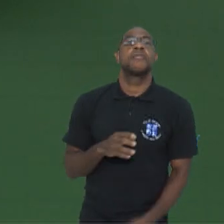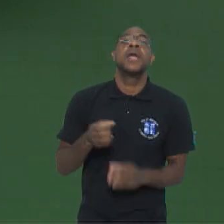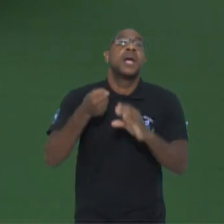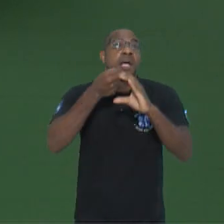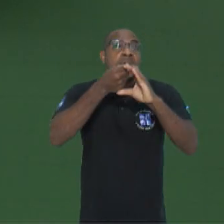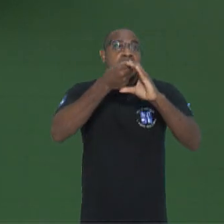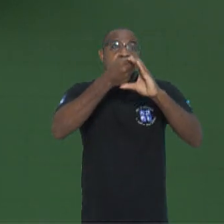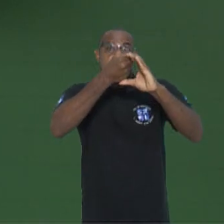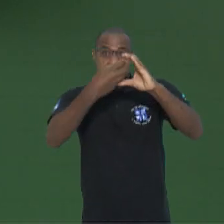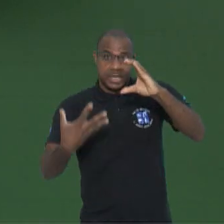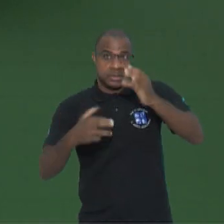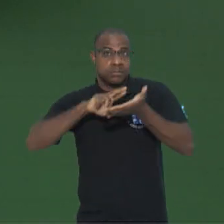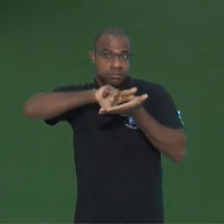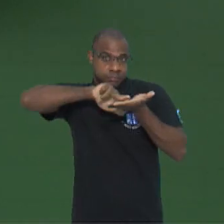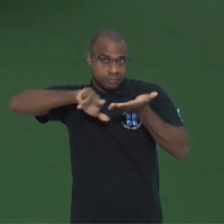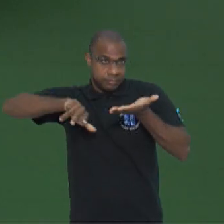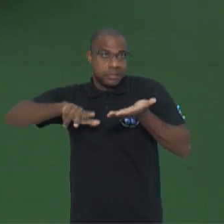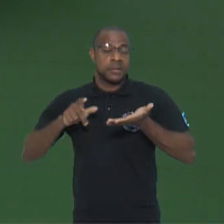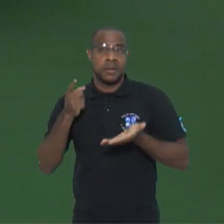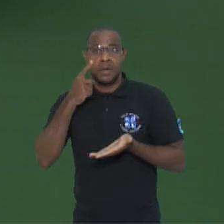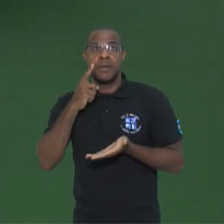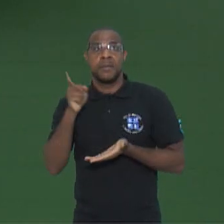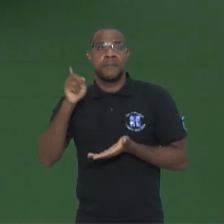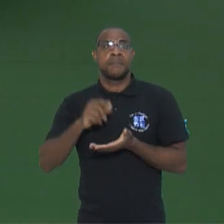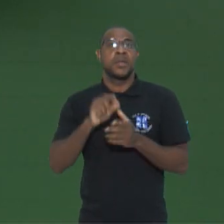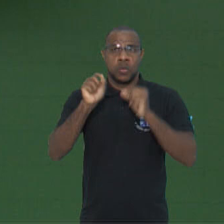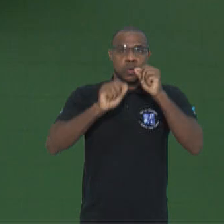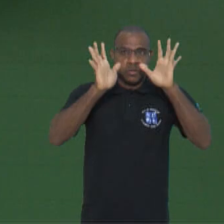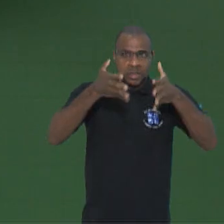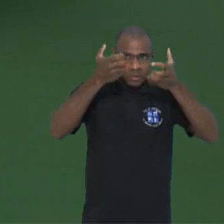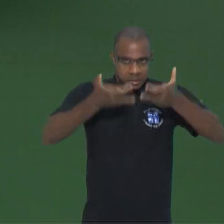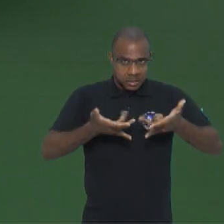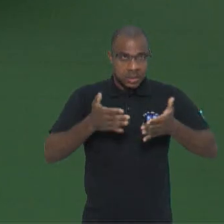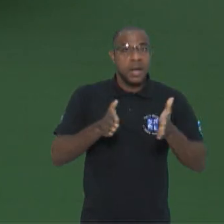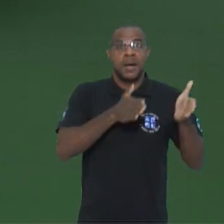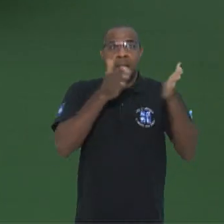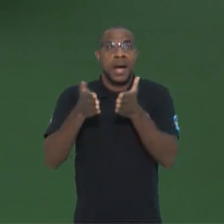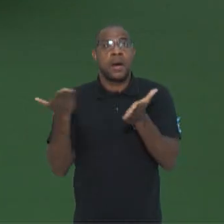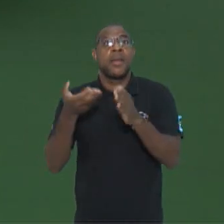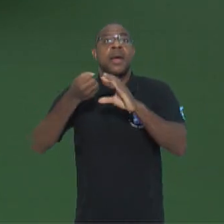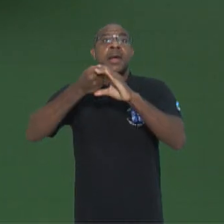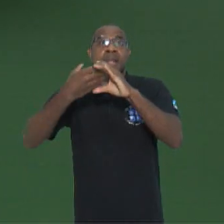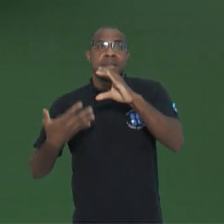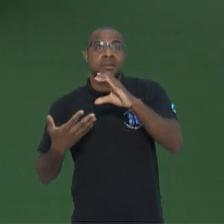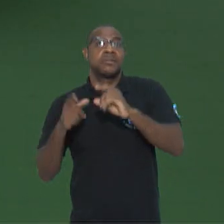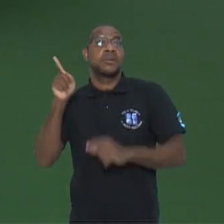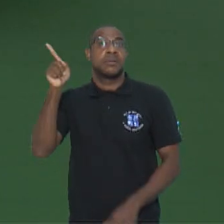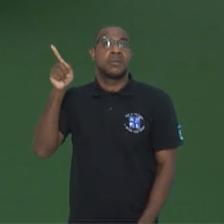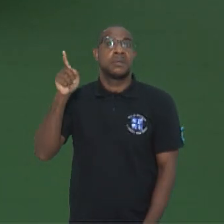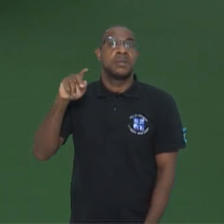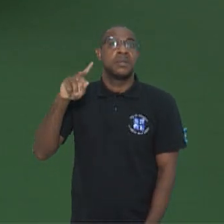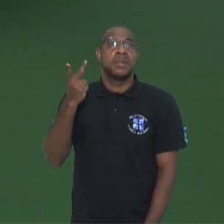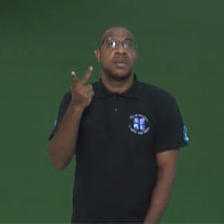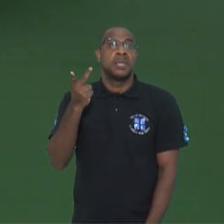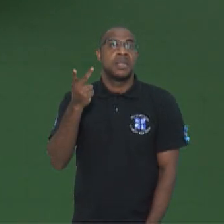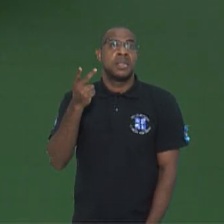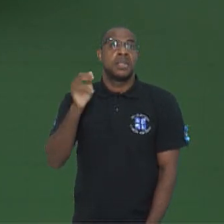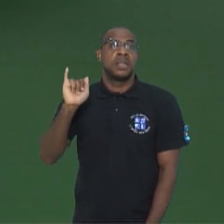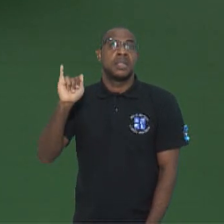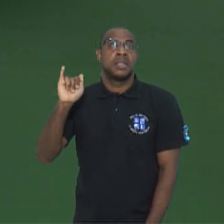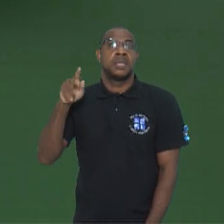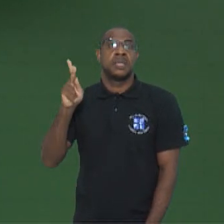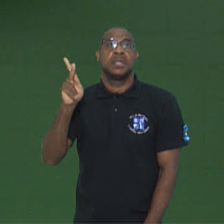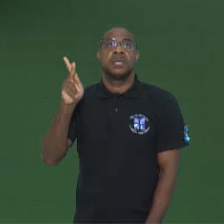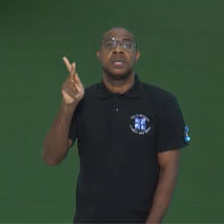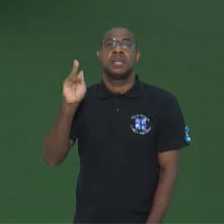com algumas características. Então a gente viu o que é e agora a gente vai entender melhor essas características. O montanhismo ele pode ser